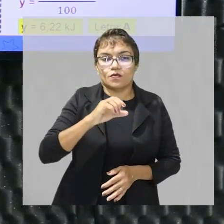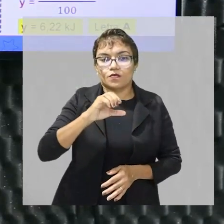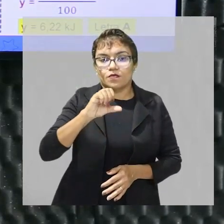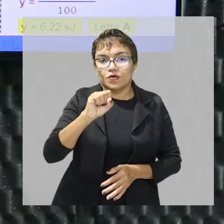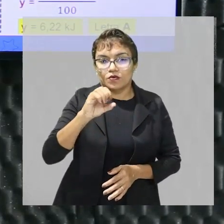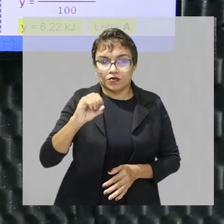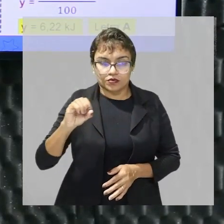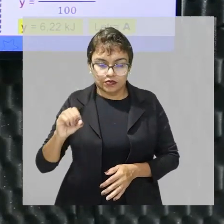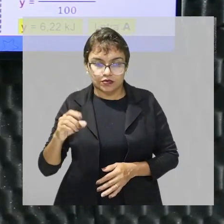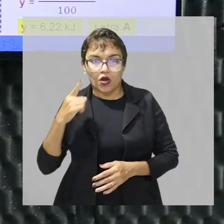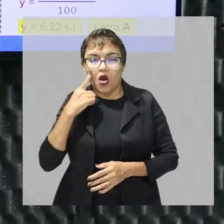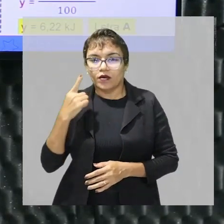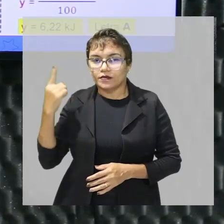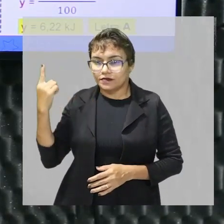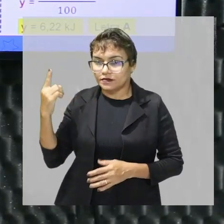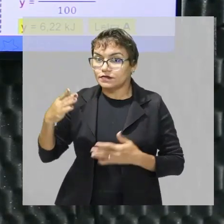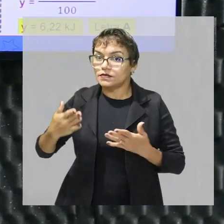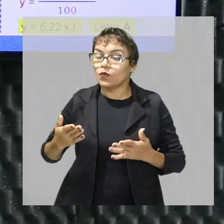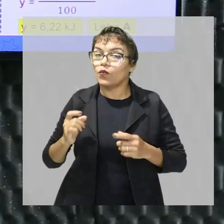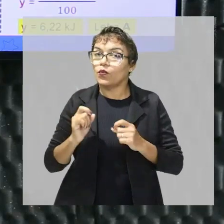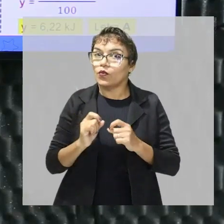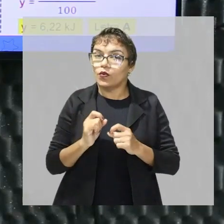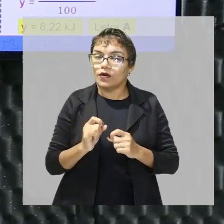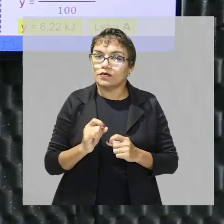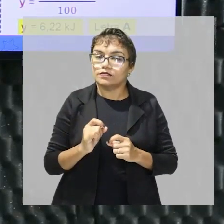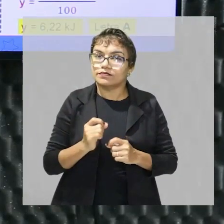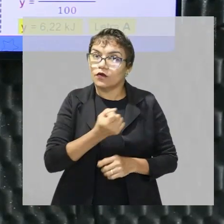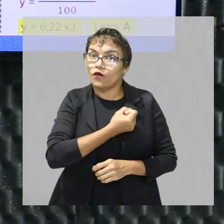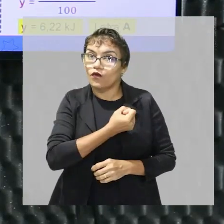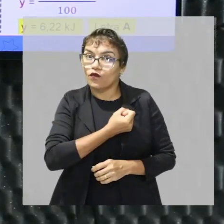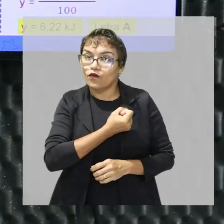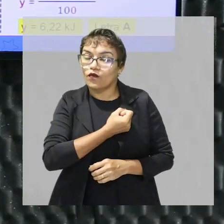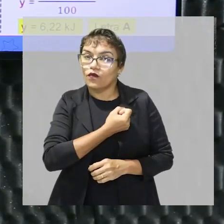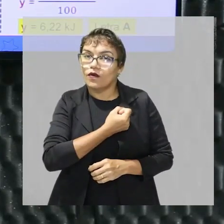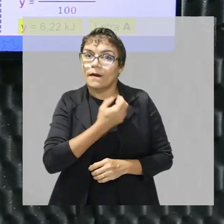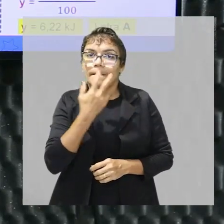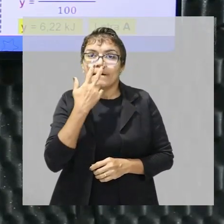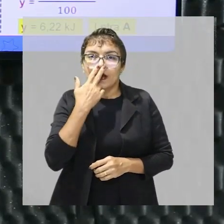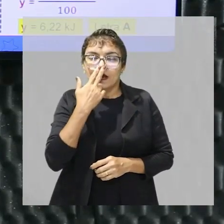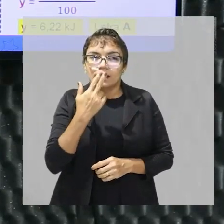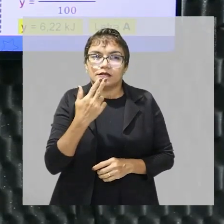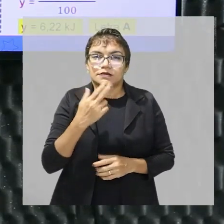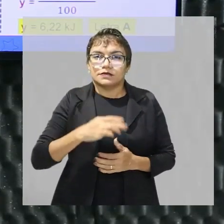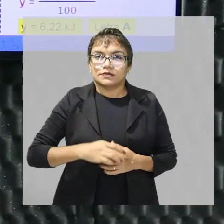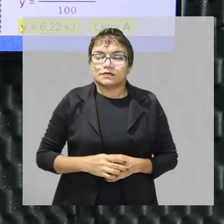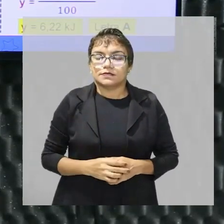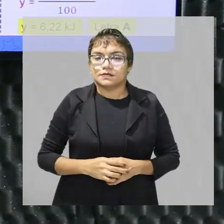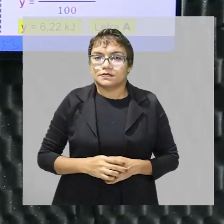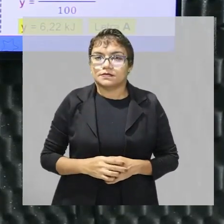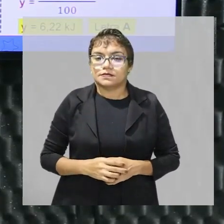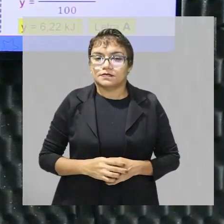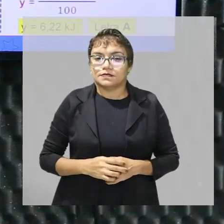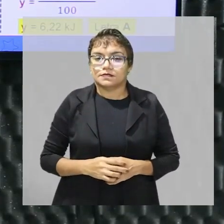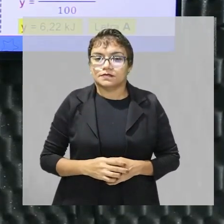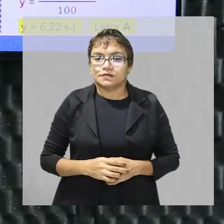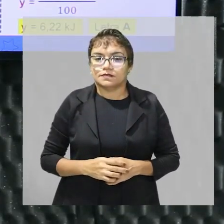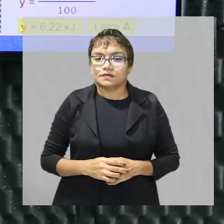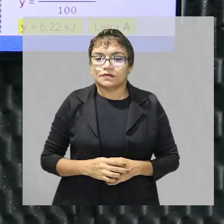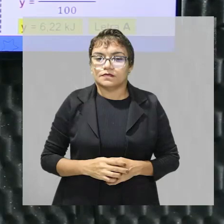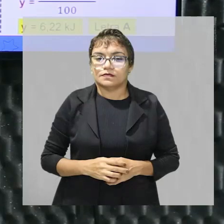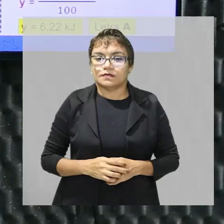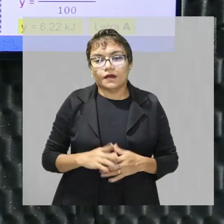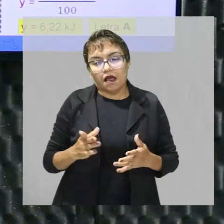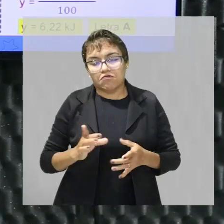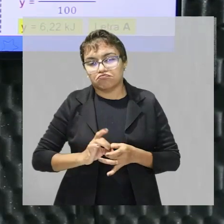15,56 kJ. No entanto, esse valor seria para uma liberação igual a 100%, mas a